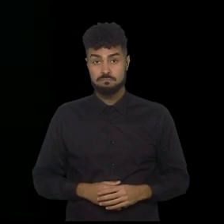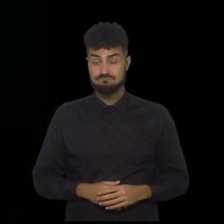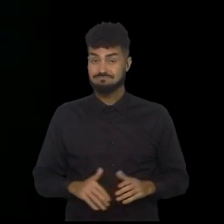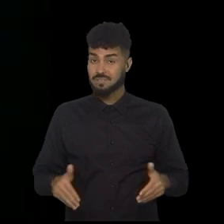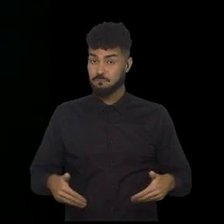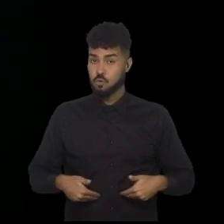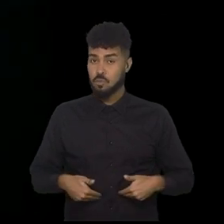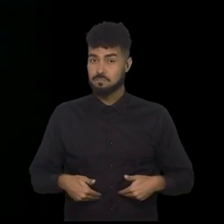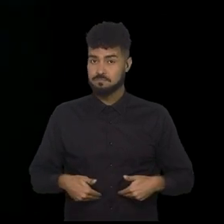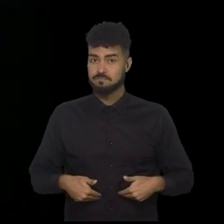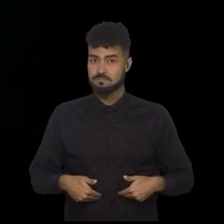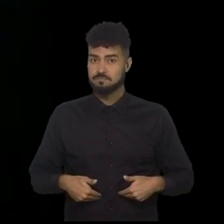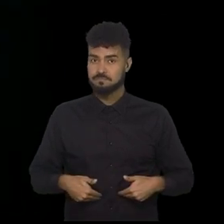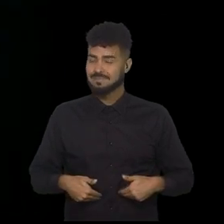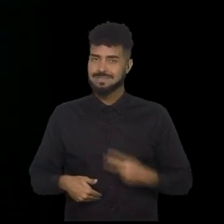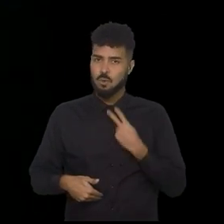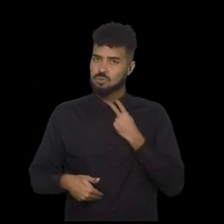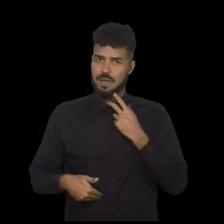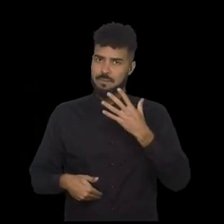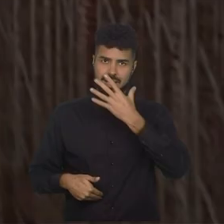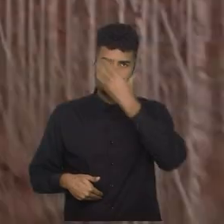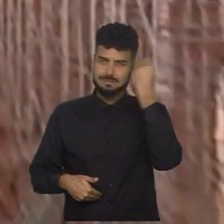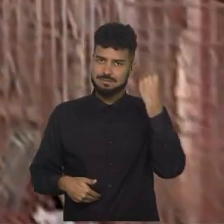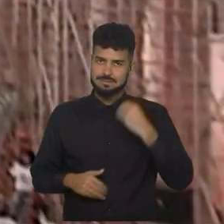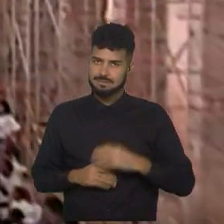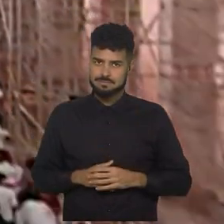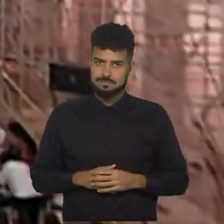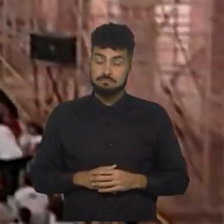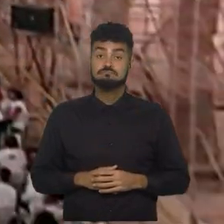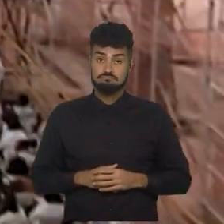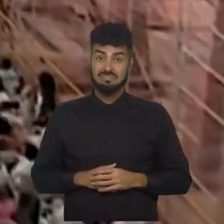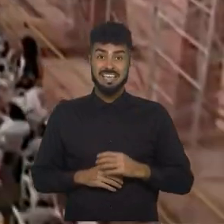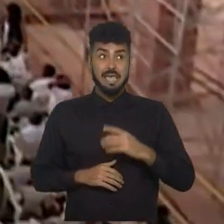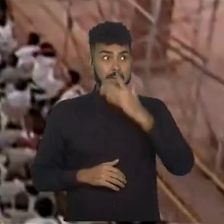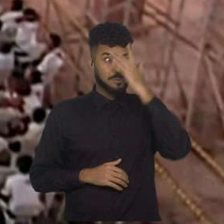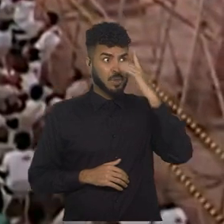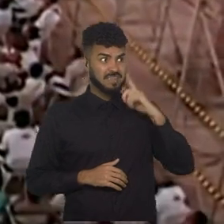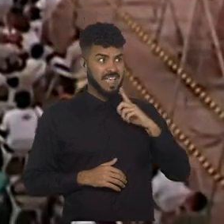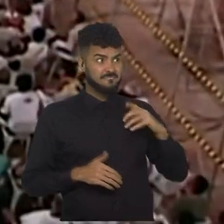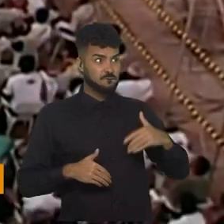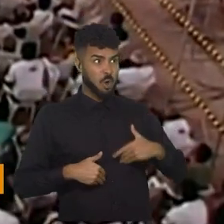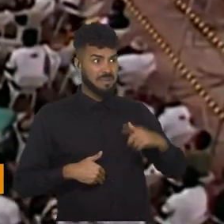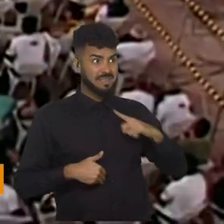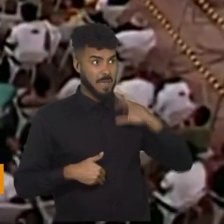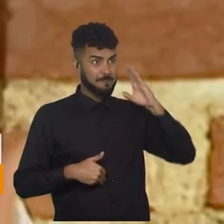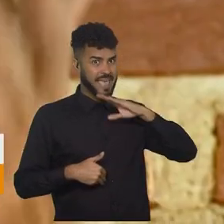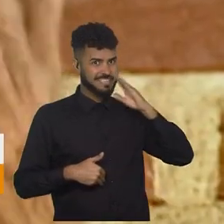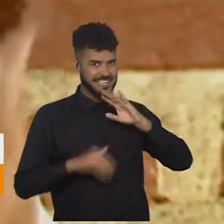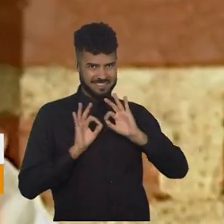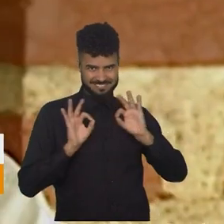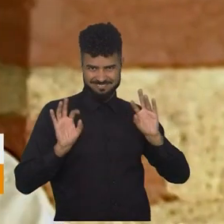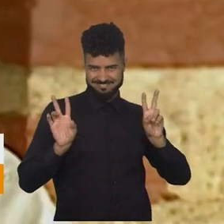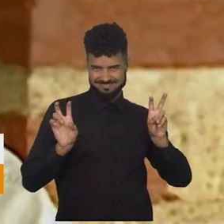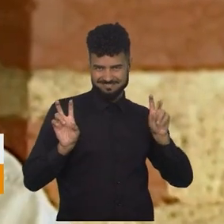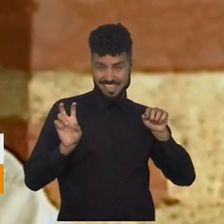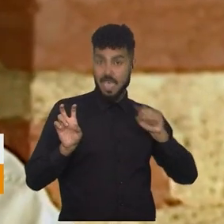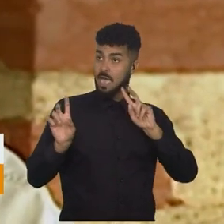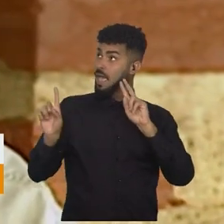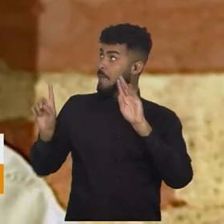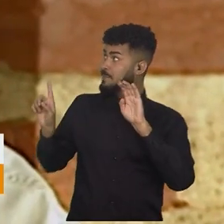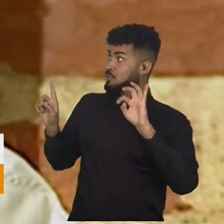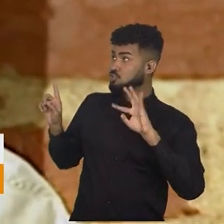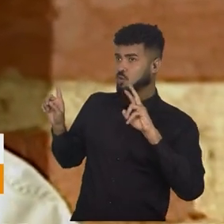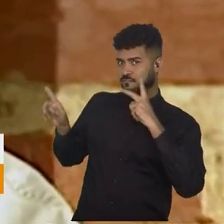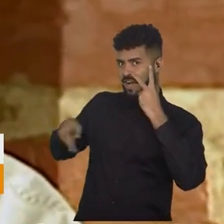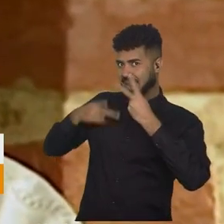Fome. Não dá para esquecer. Quem tem fome tem pressa. Com essas palavras, o sociólogo Herbert de Souza, o